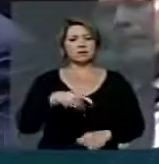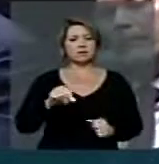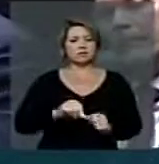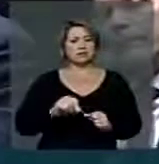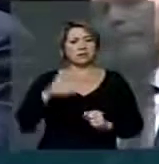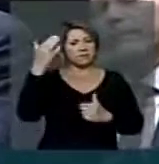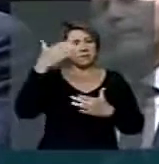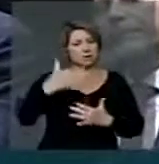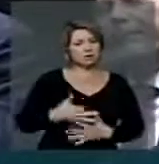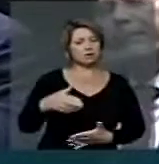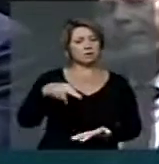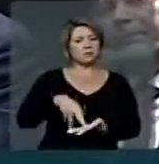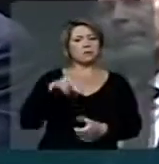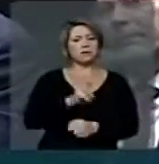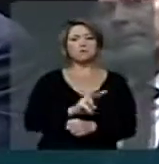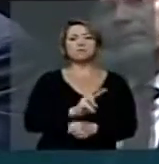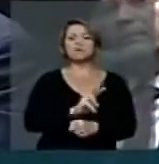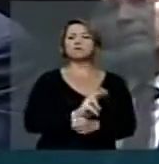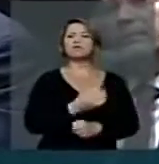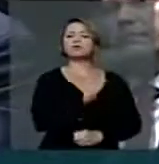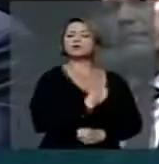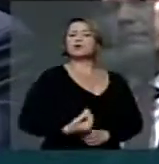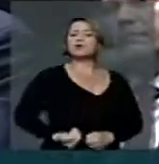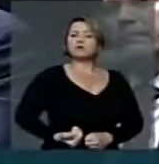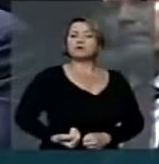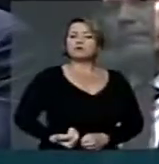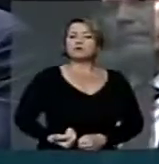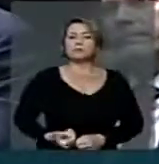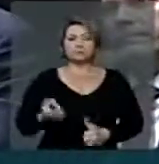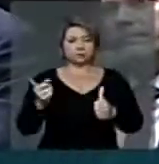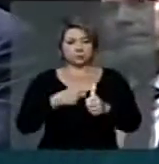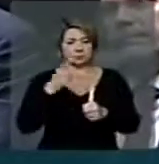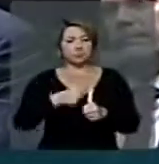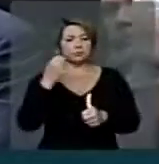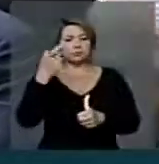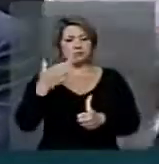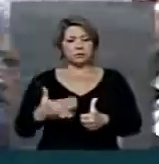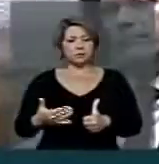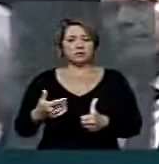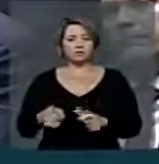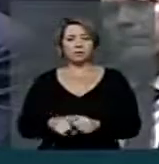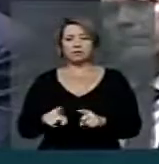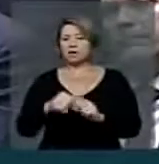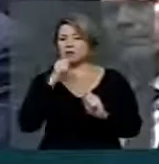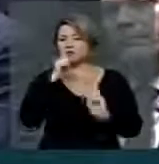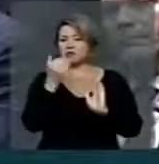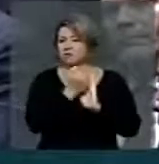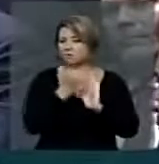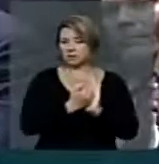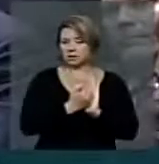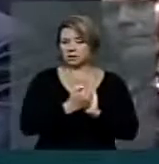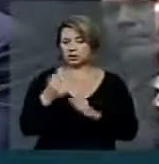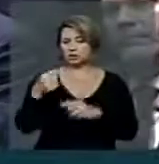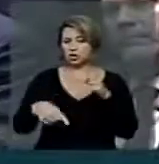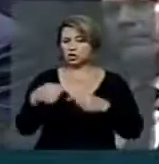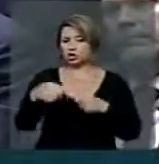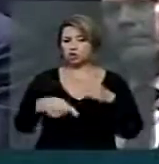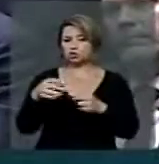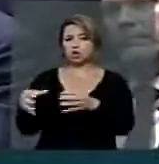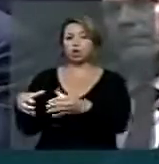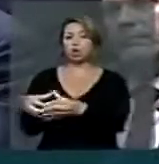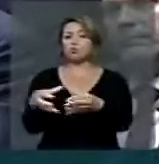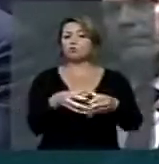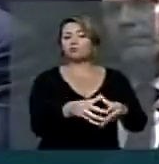esse discurso em defesa desse governador. Essa é a primeira coisa que eu acho que nós não estamos pautando aqui discussão